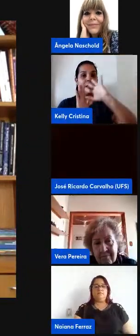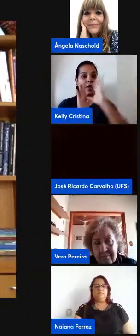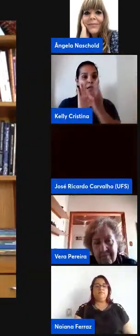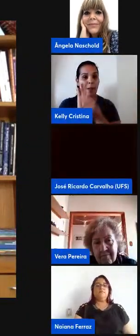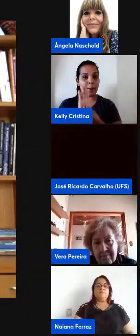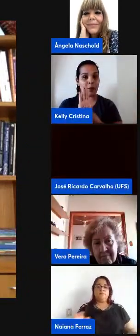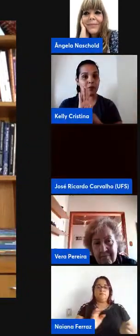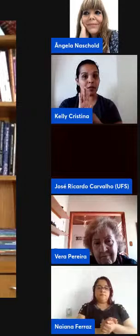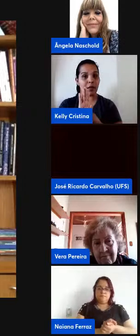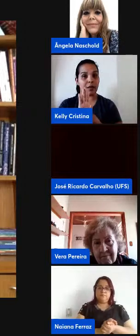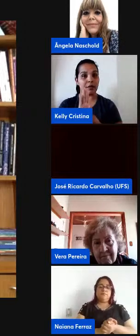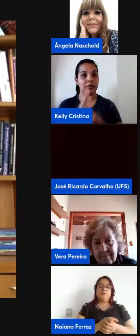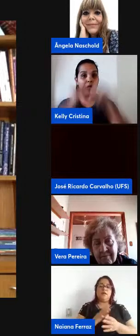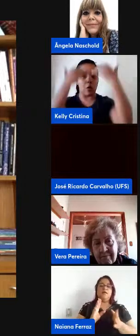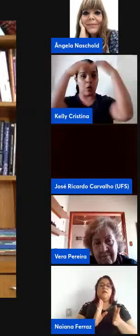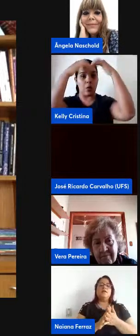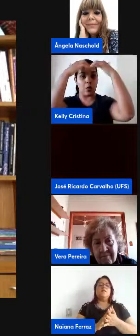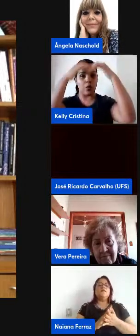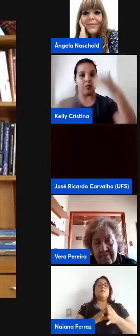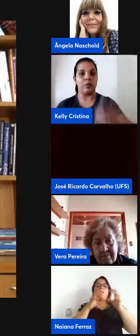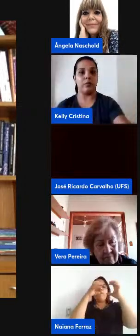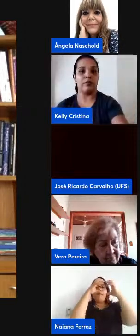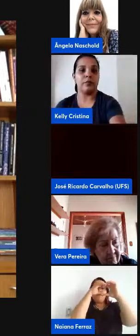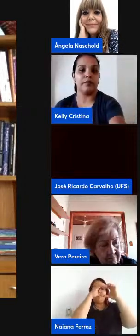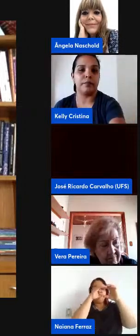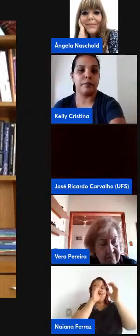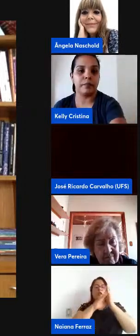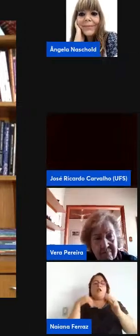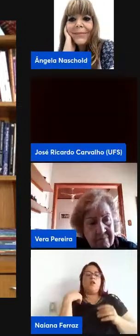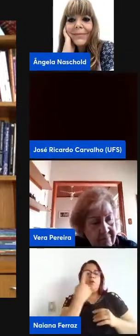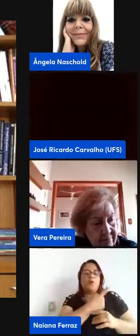cognitiva, nós admitimos que